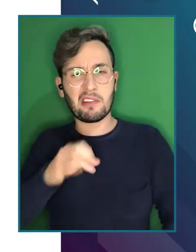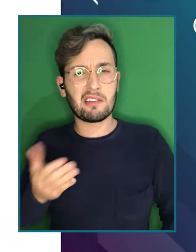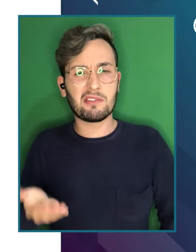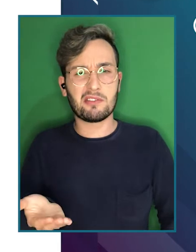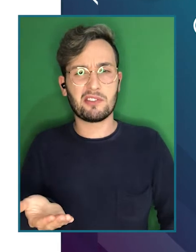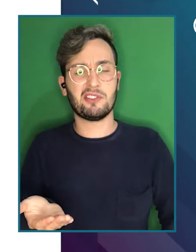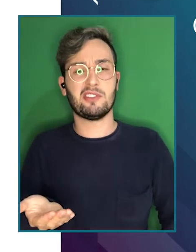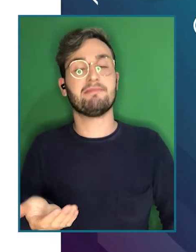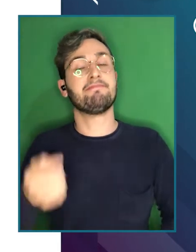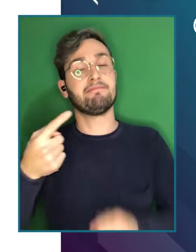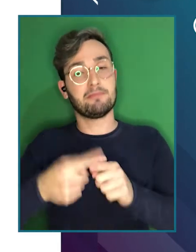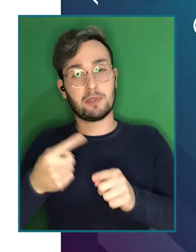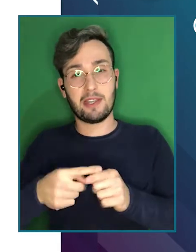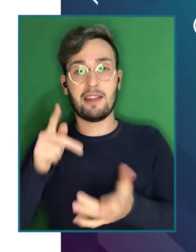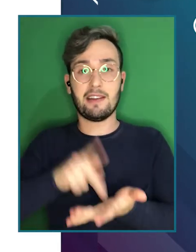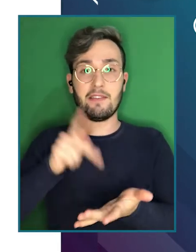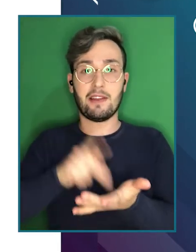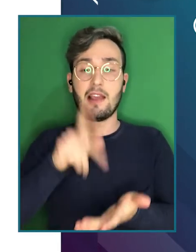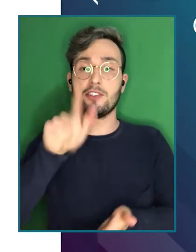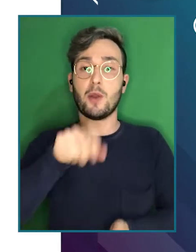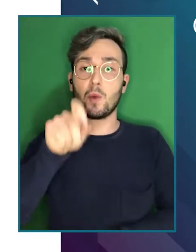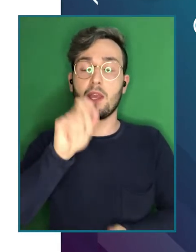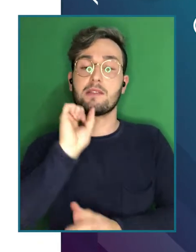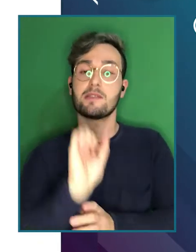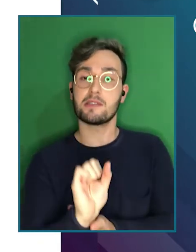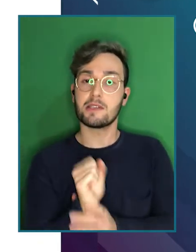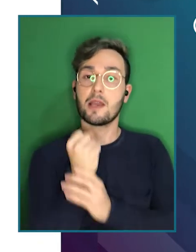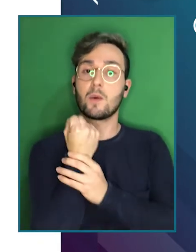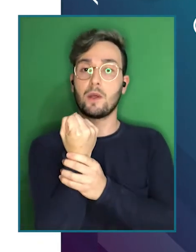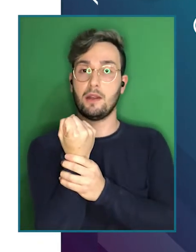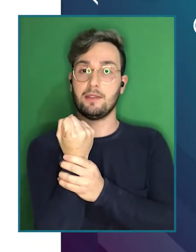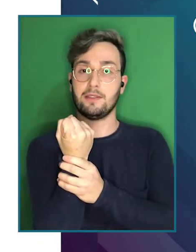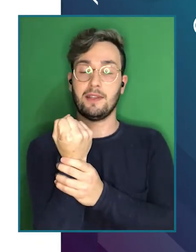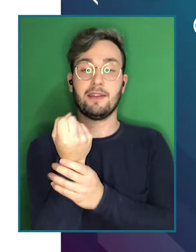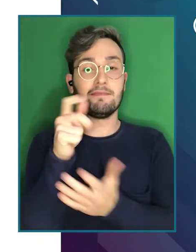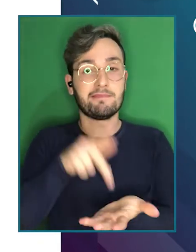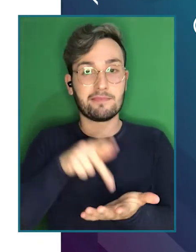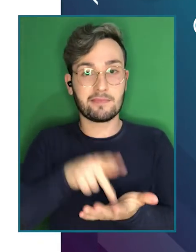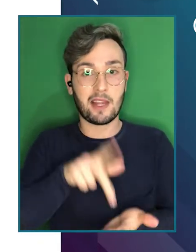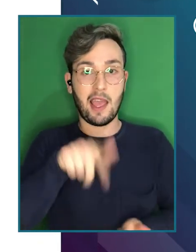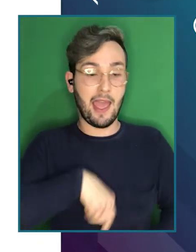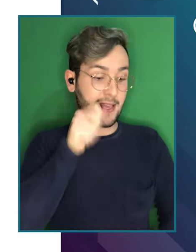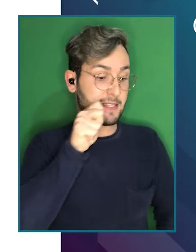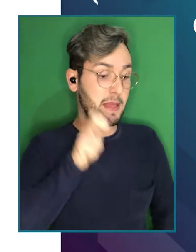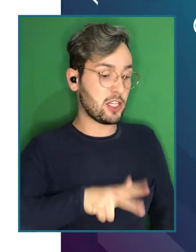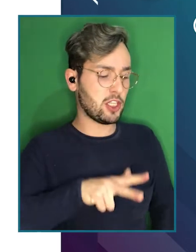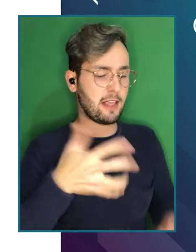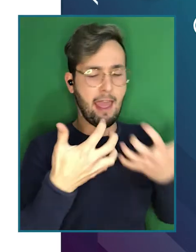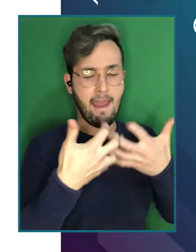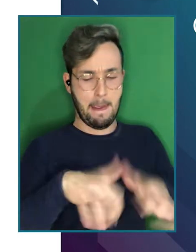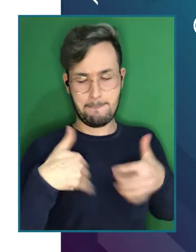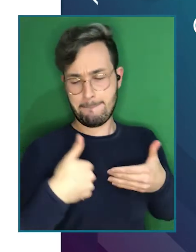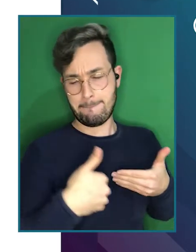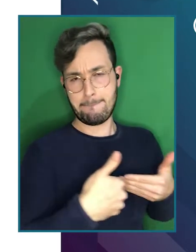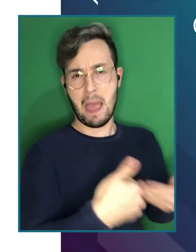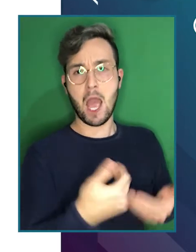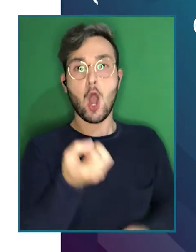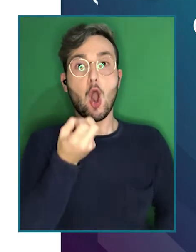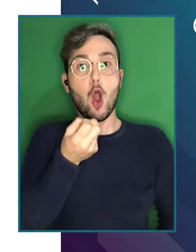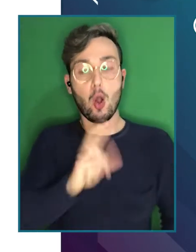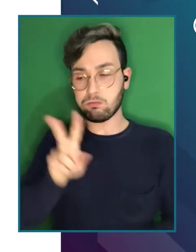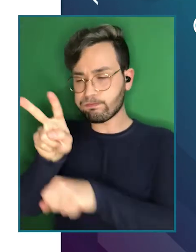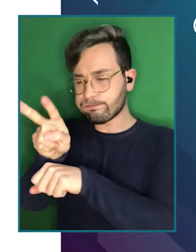mão de obra? Justamente por uma questão de segurança. Afinal, seja na expertise em operar